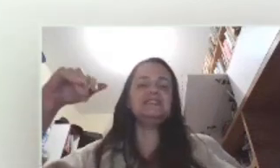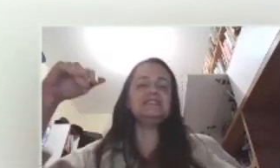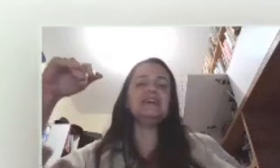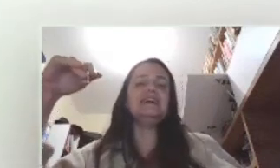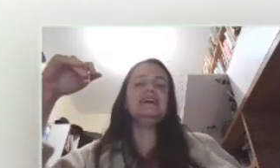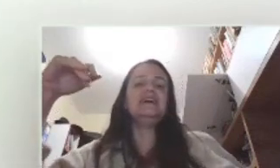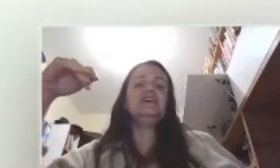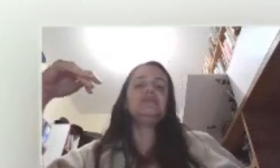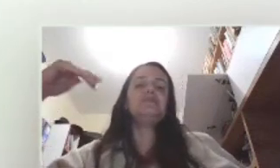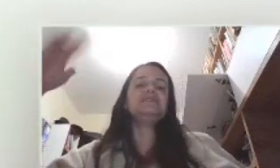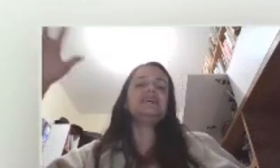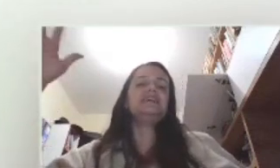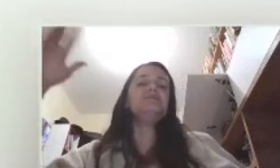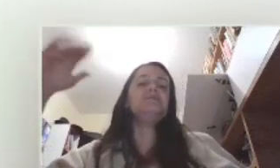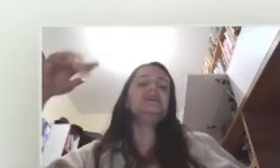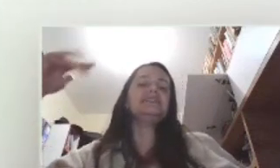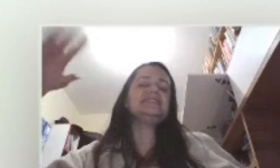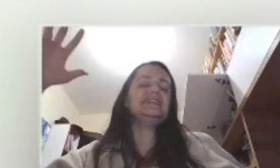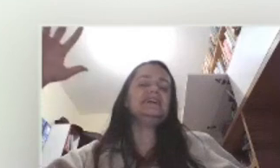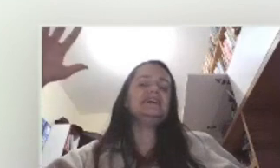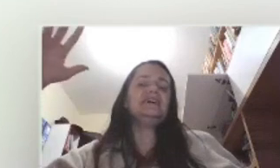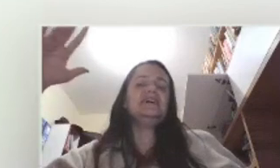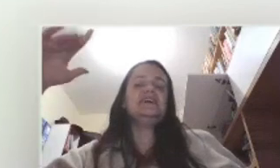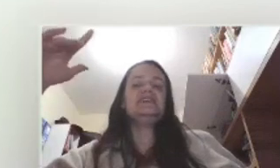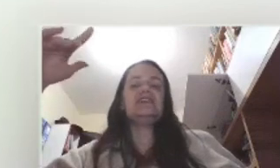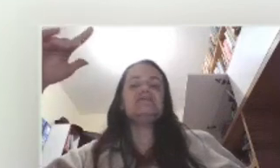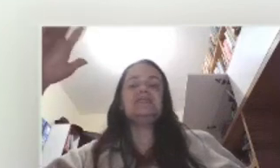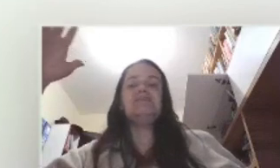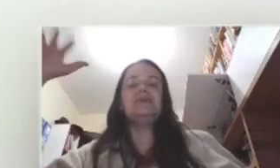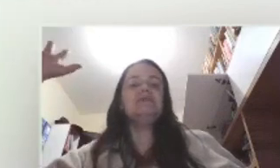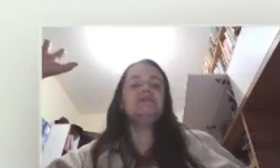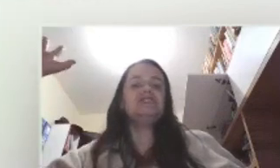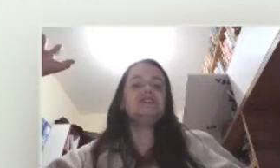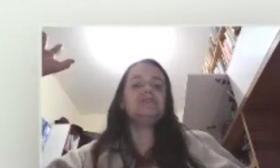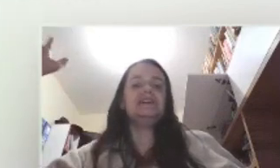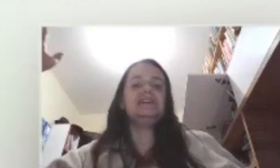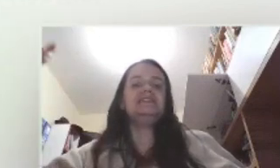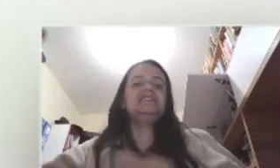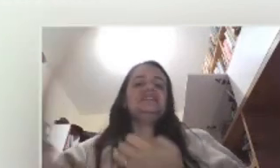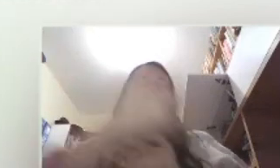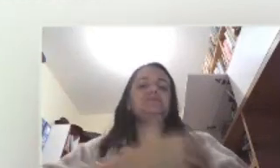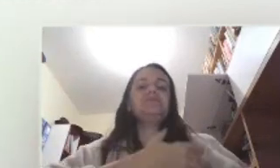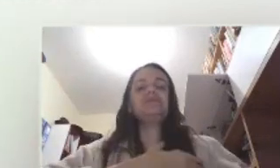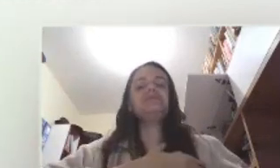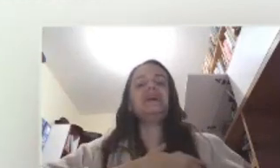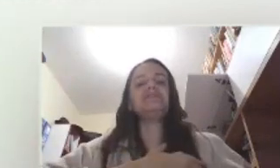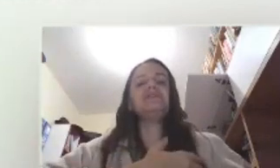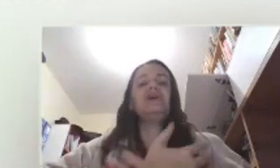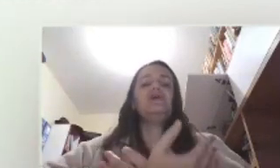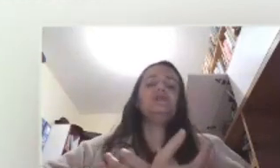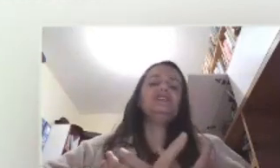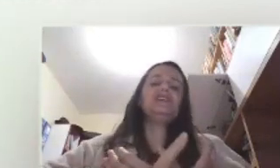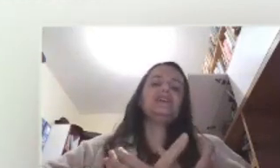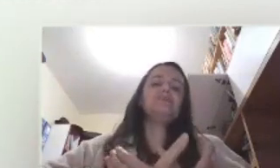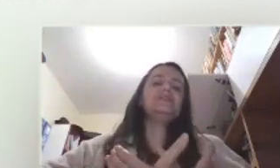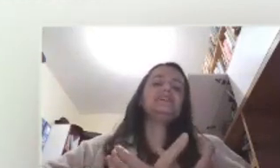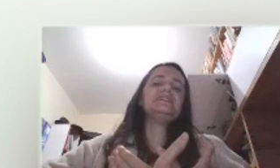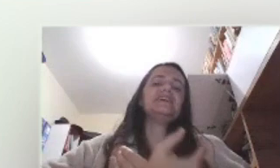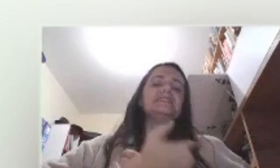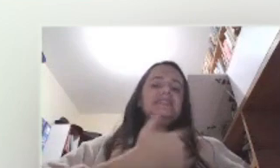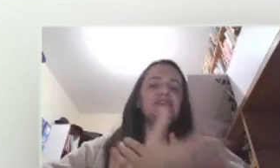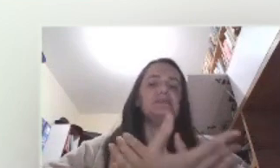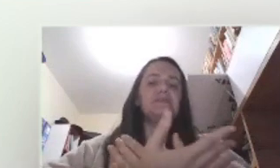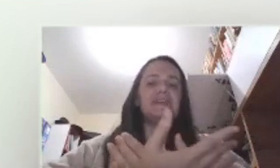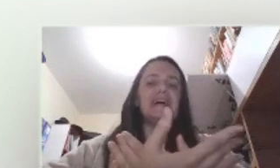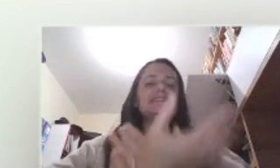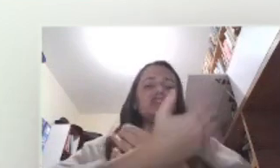principalmente antes, né? O bebê saía, o bebê nascia e deixava um tempão longe da mãe antes de ter esse primeiro contato. Hoje, a recomendação é